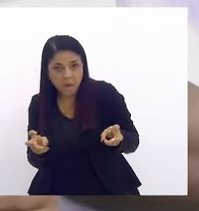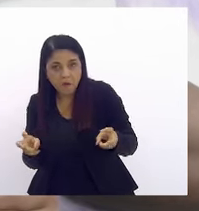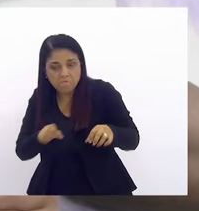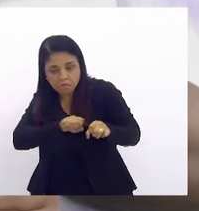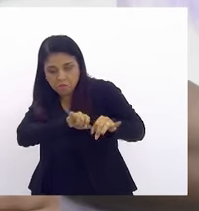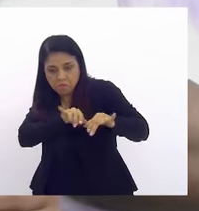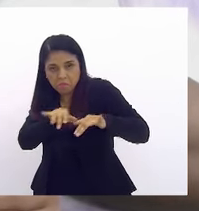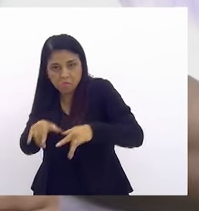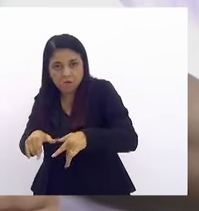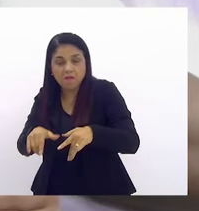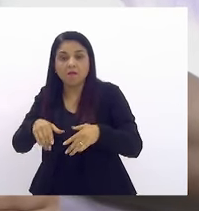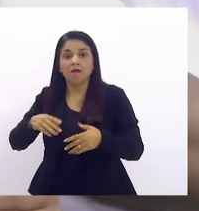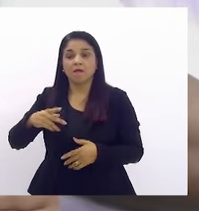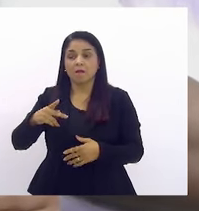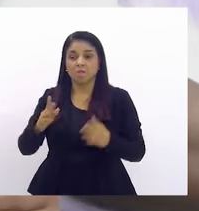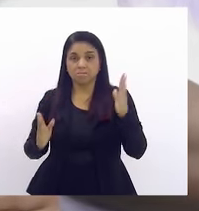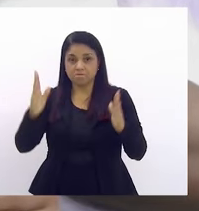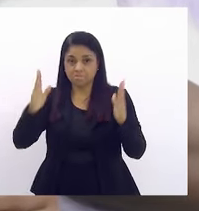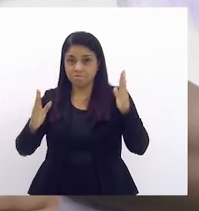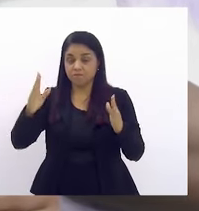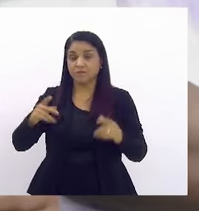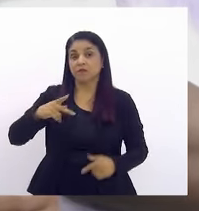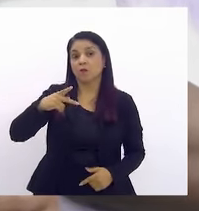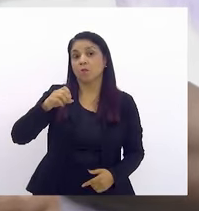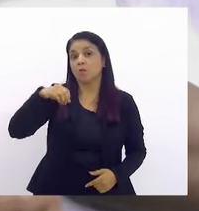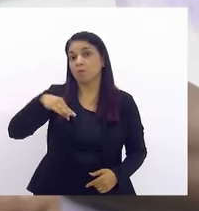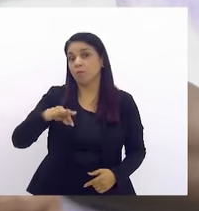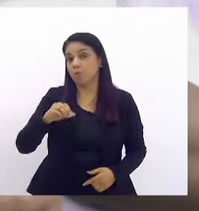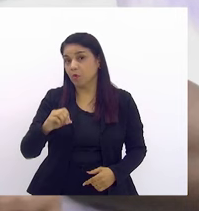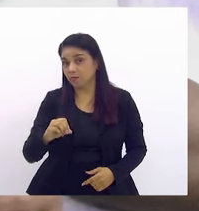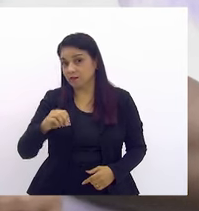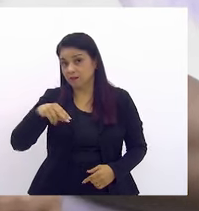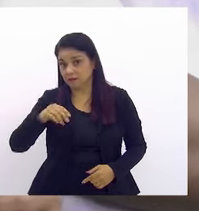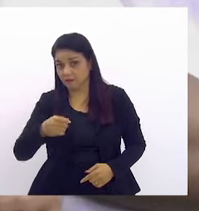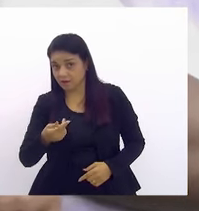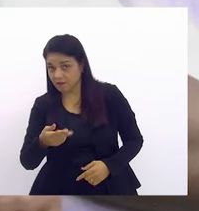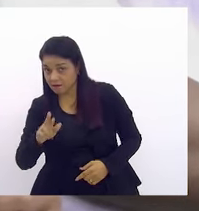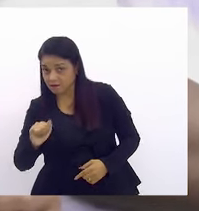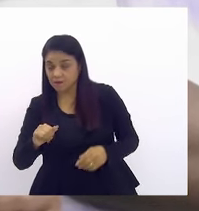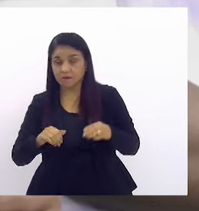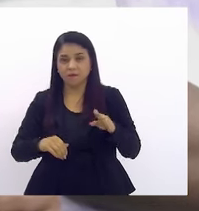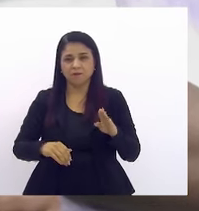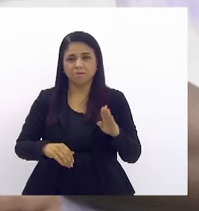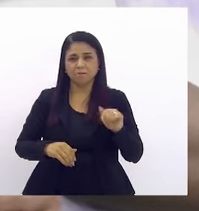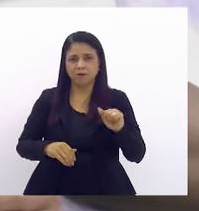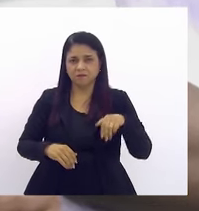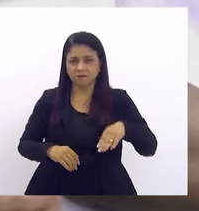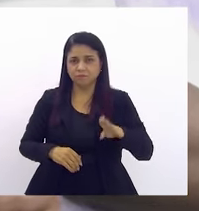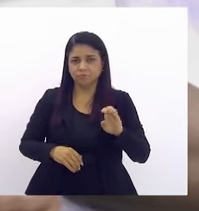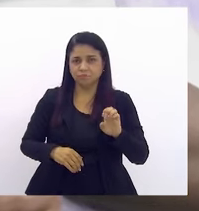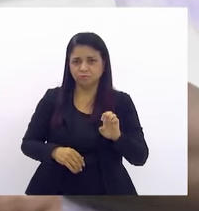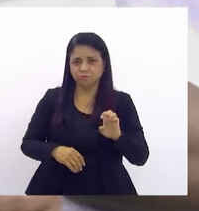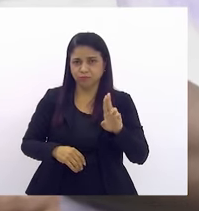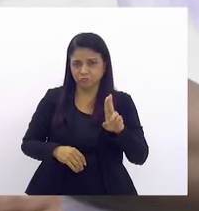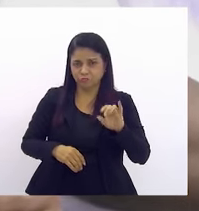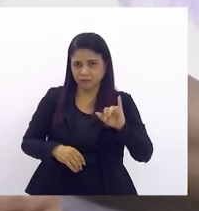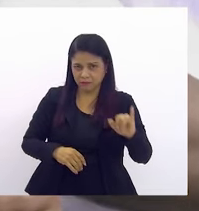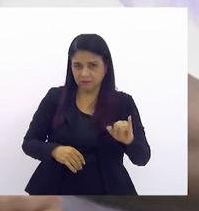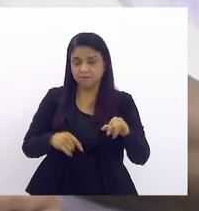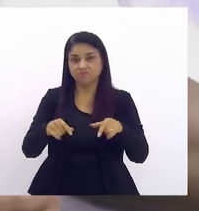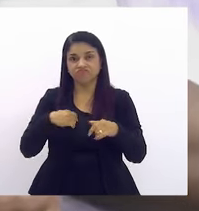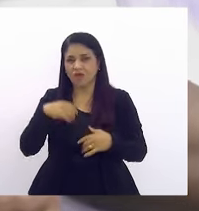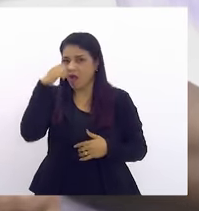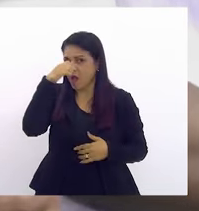Ponta Negra e Bambuí, beirando o Rio Doce ali. Mas já está tendo um tremendo abuso à natureza. Pessoal